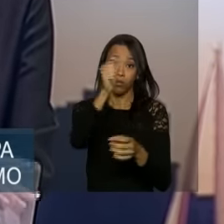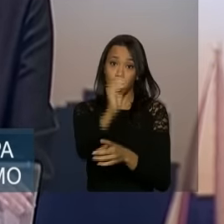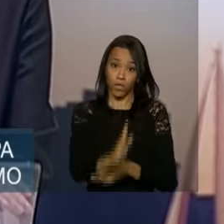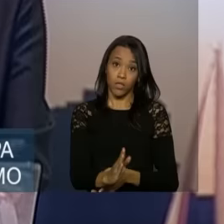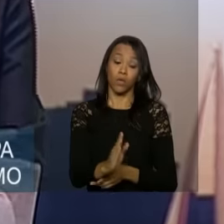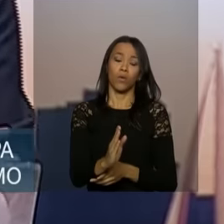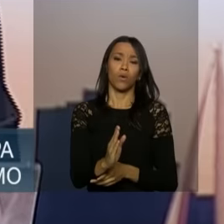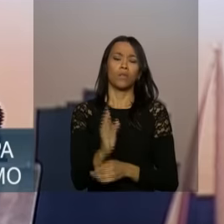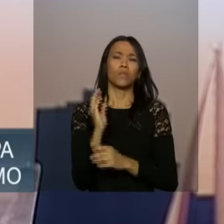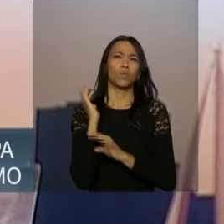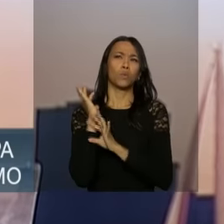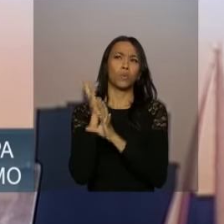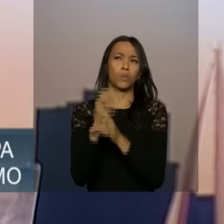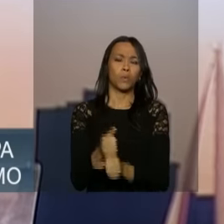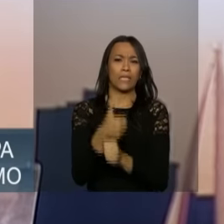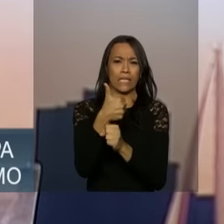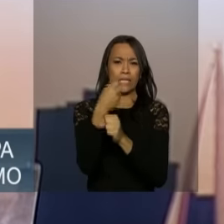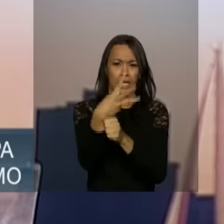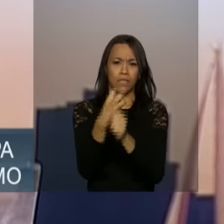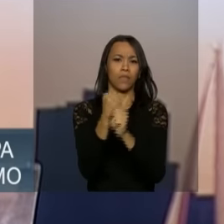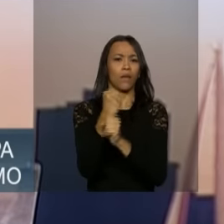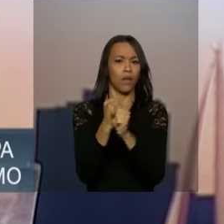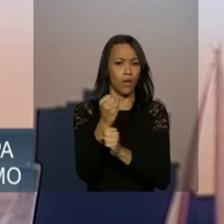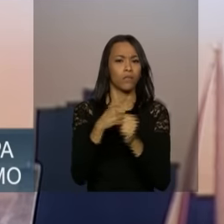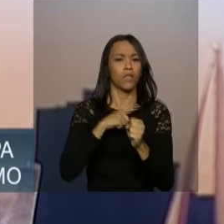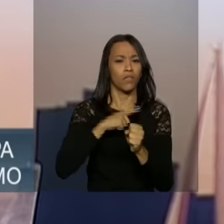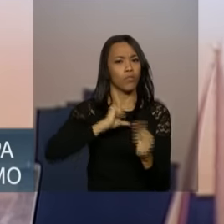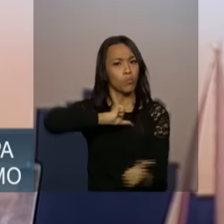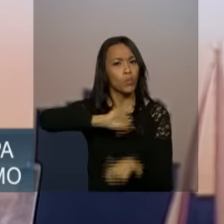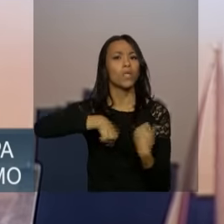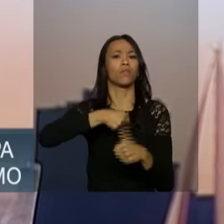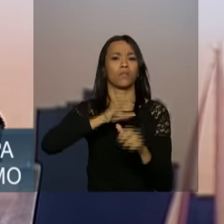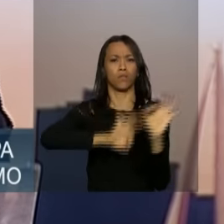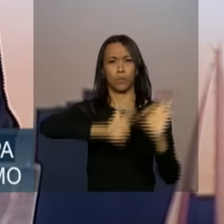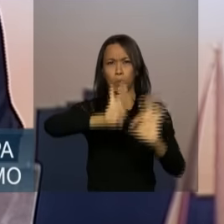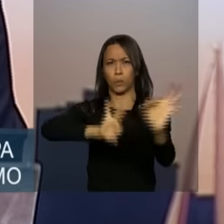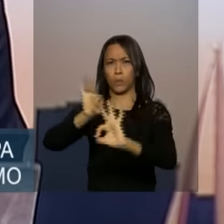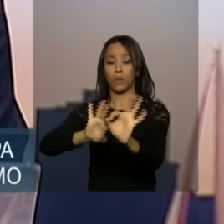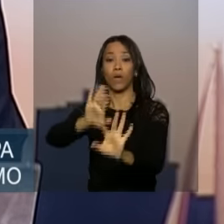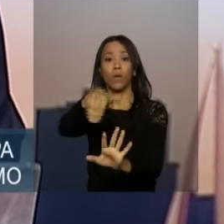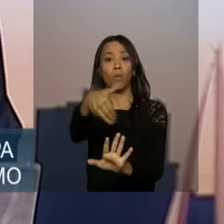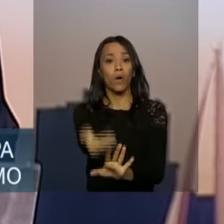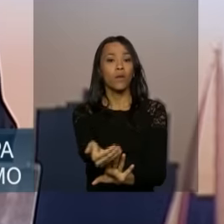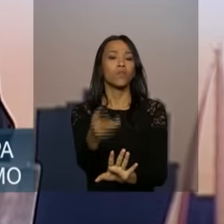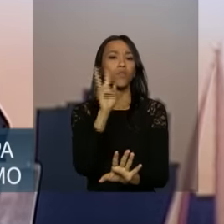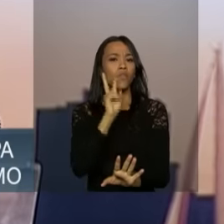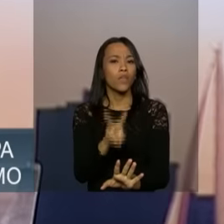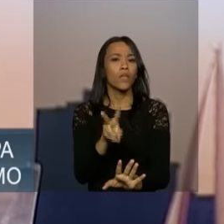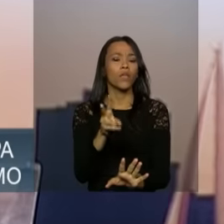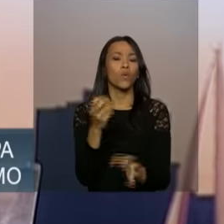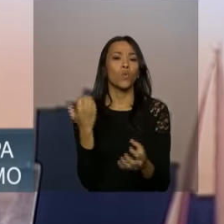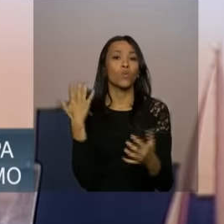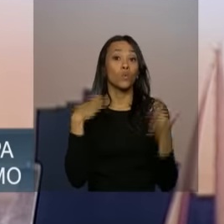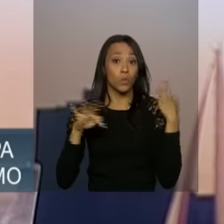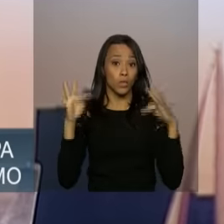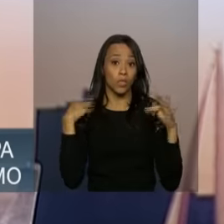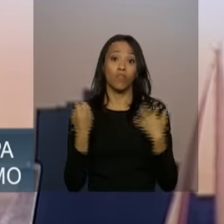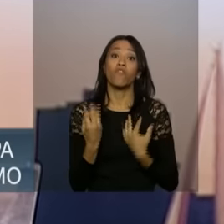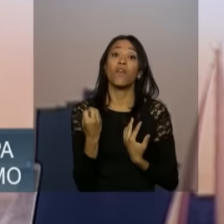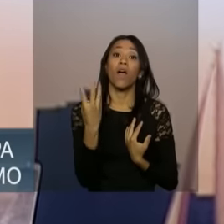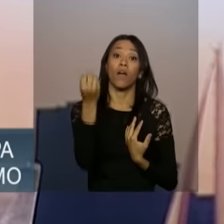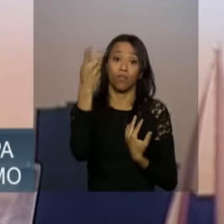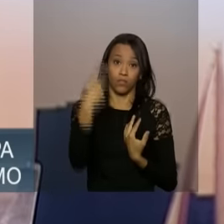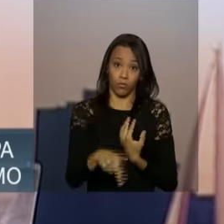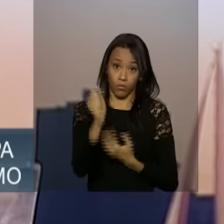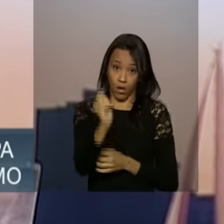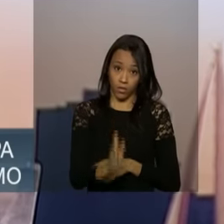nos últimos 13 anos estrutural. Quando se olha ao mercado de viagens no Brasil,